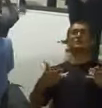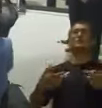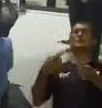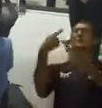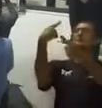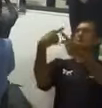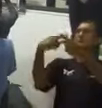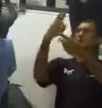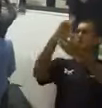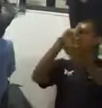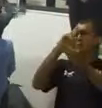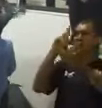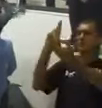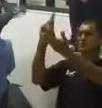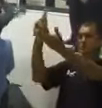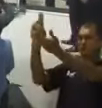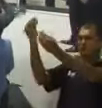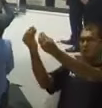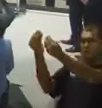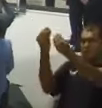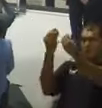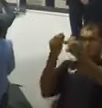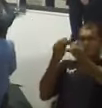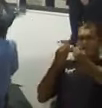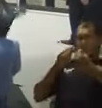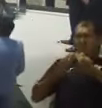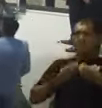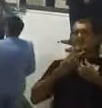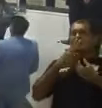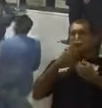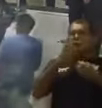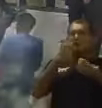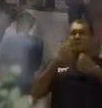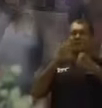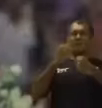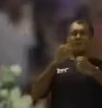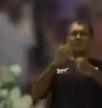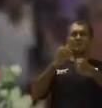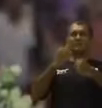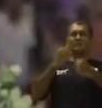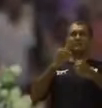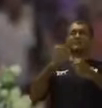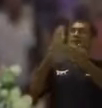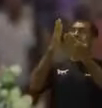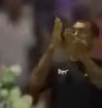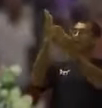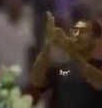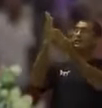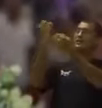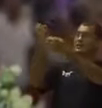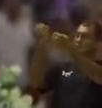naquele que me fortalece, naquele que me